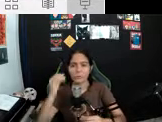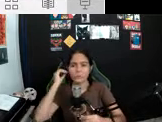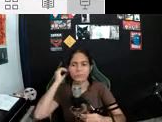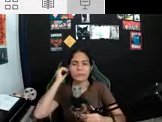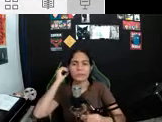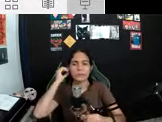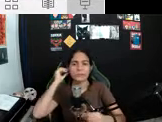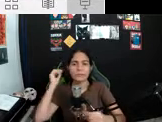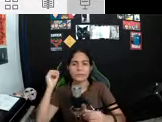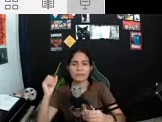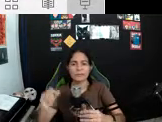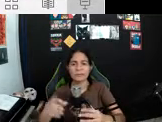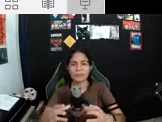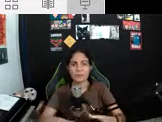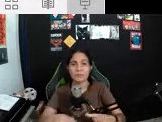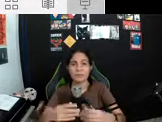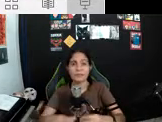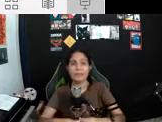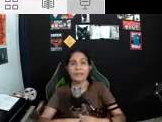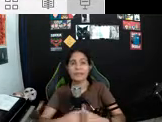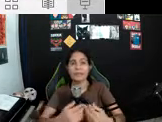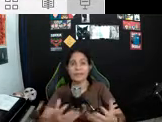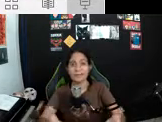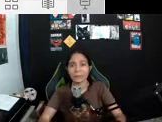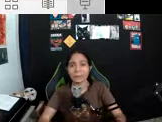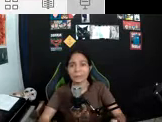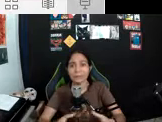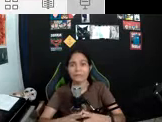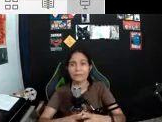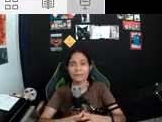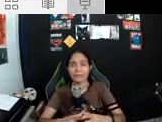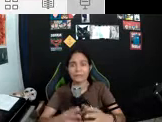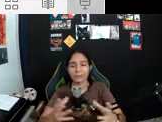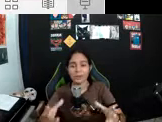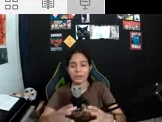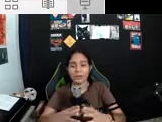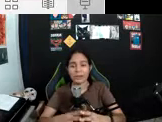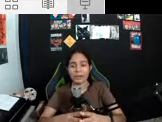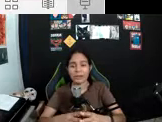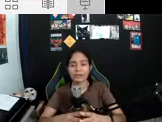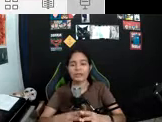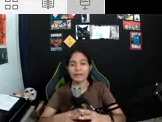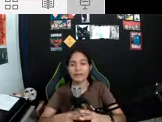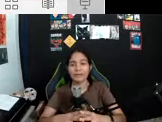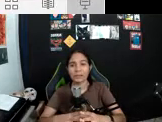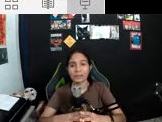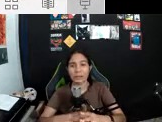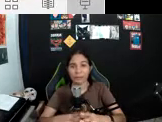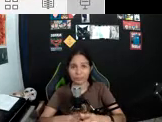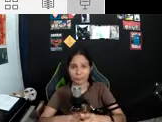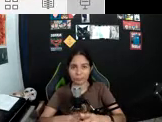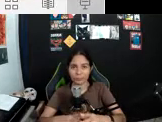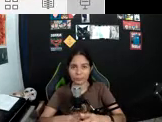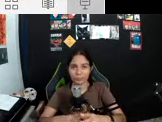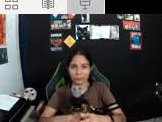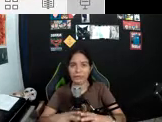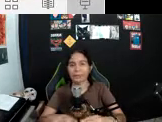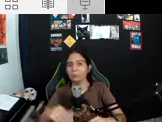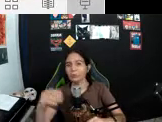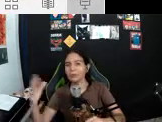constrangedoras, onde muitas vezes, como eu disse, o paciente nem sabia que estava sendo registrado ali naquela